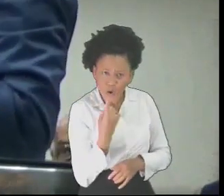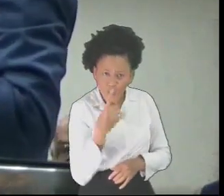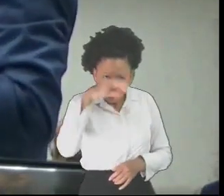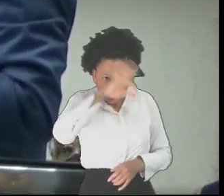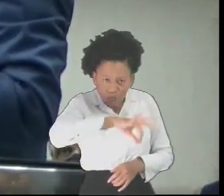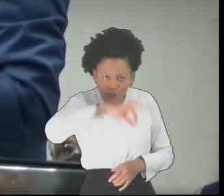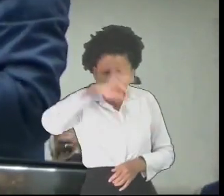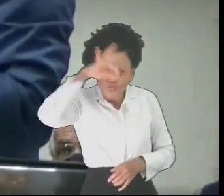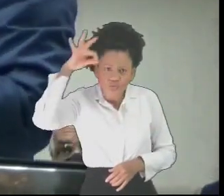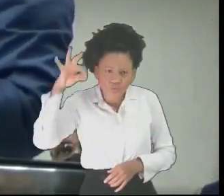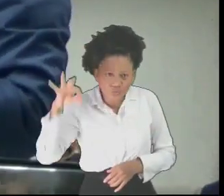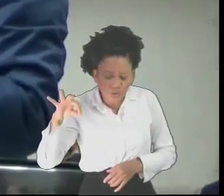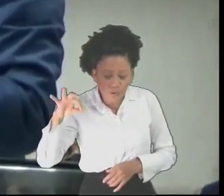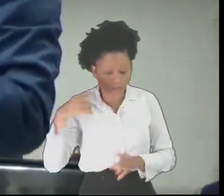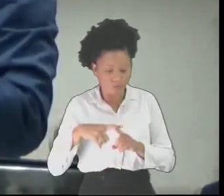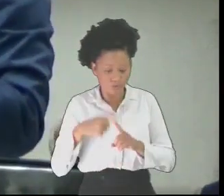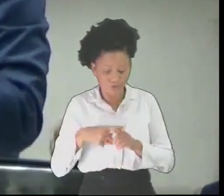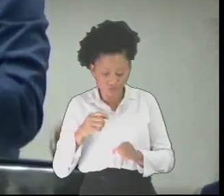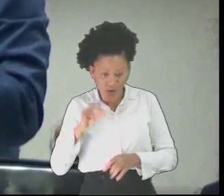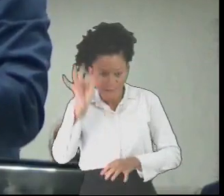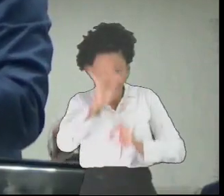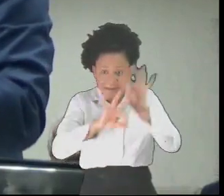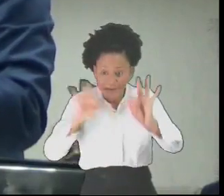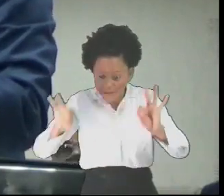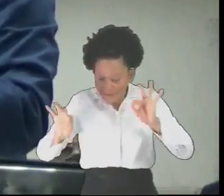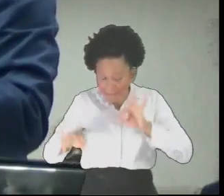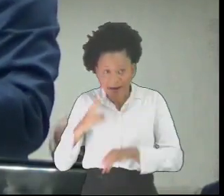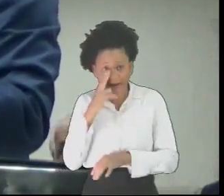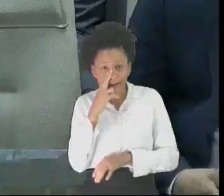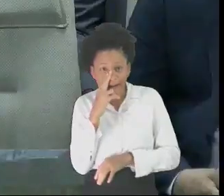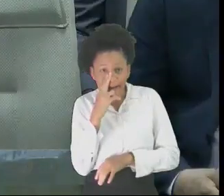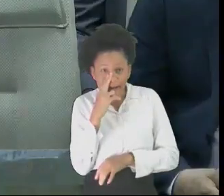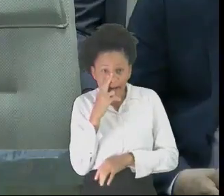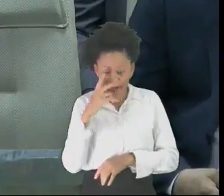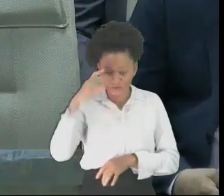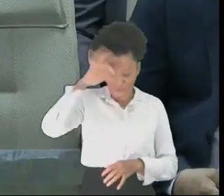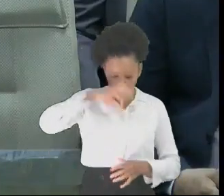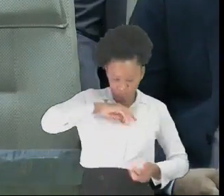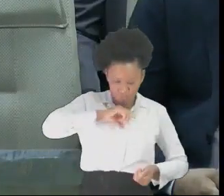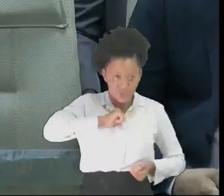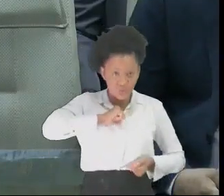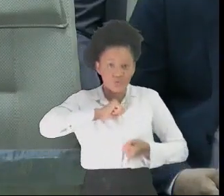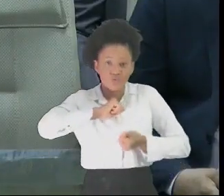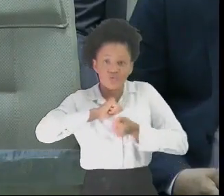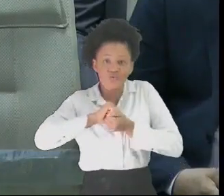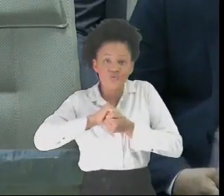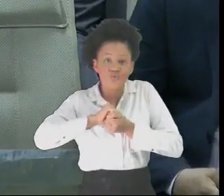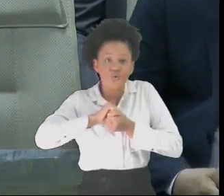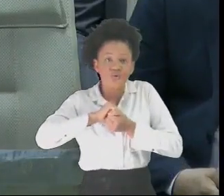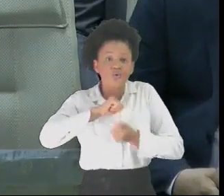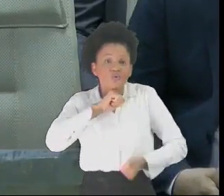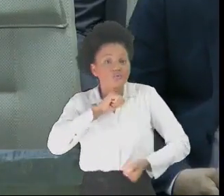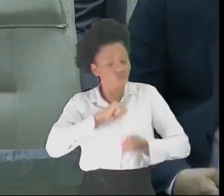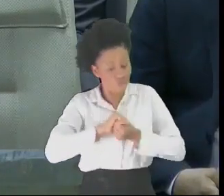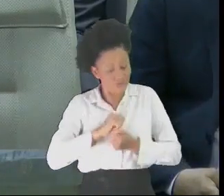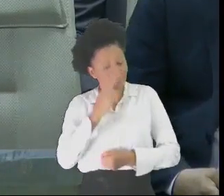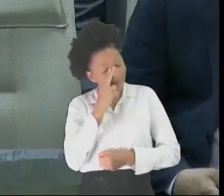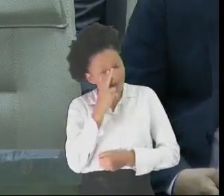sozinho, porque ele veio habitar na igreja. Ele vai levar quem consigo? Ele vai levar quem consigo, irmãos? A